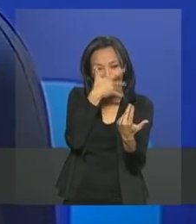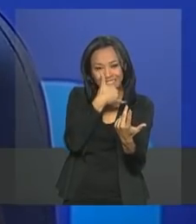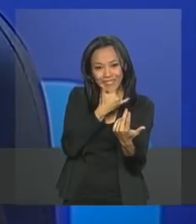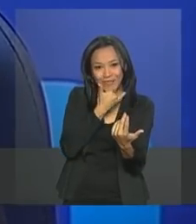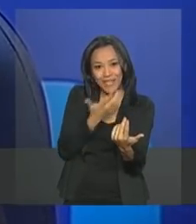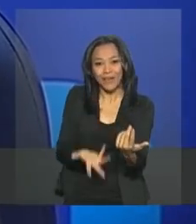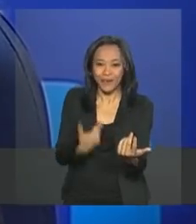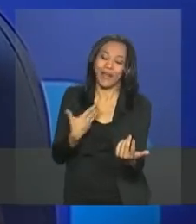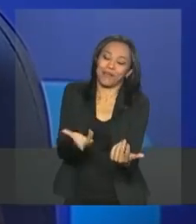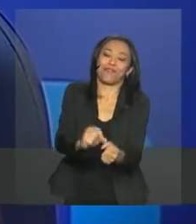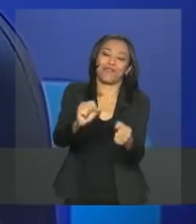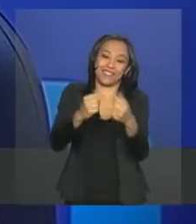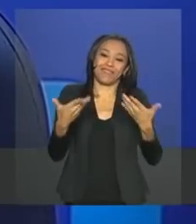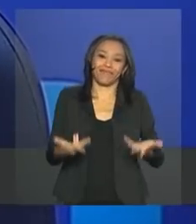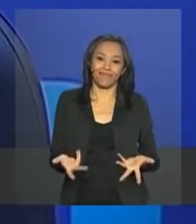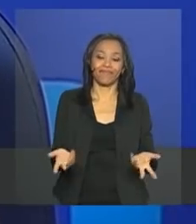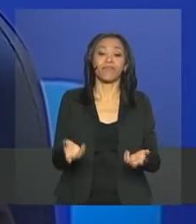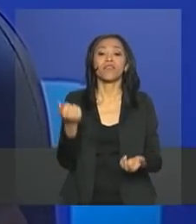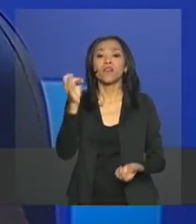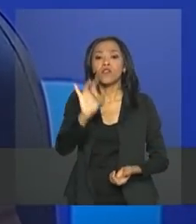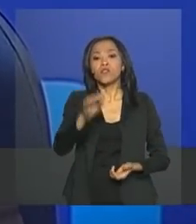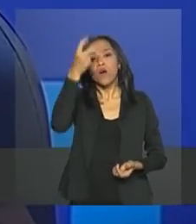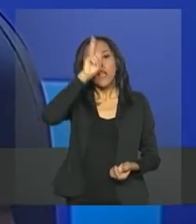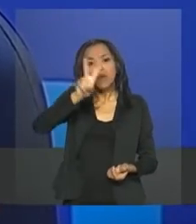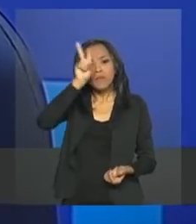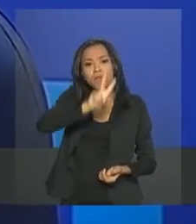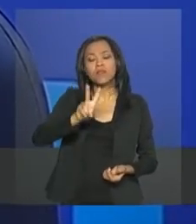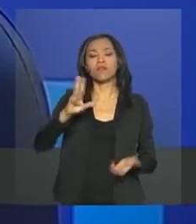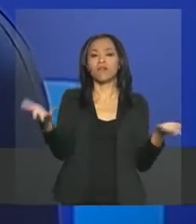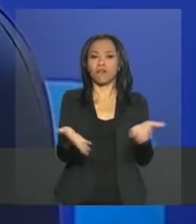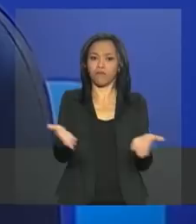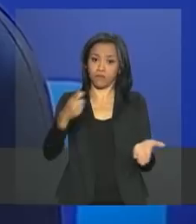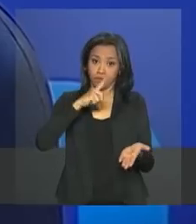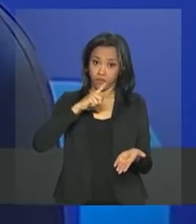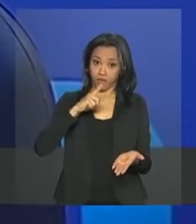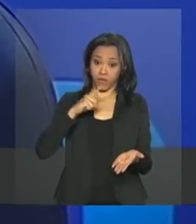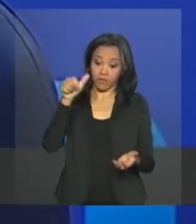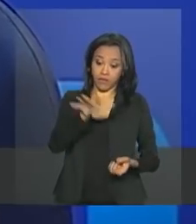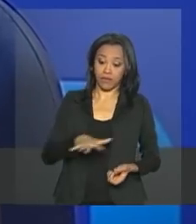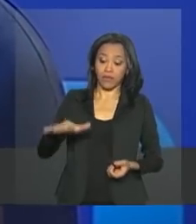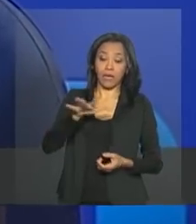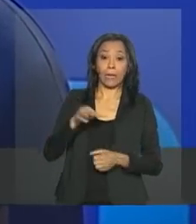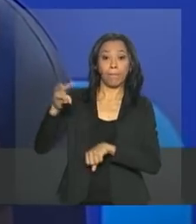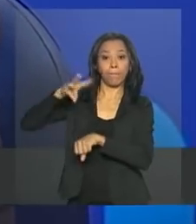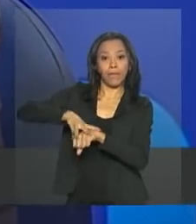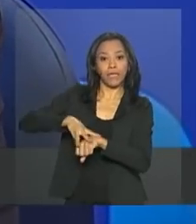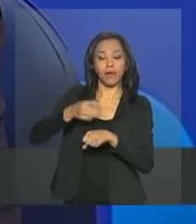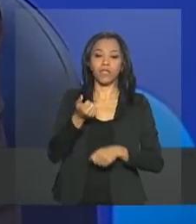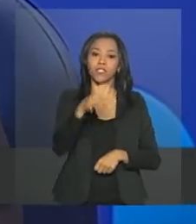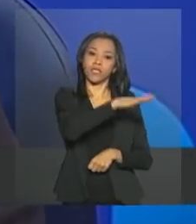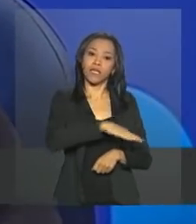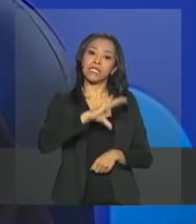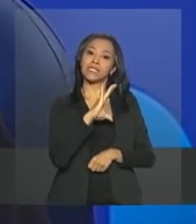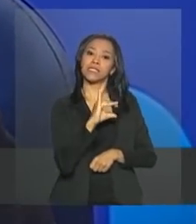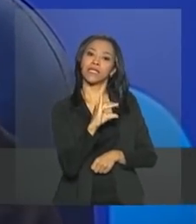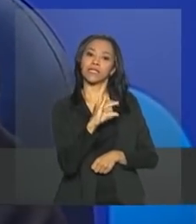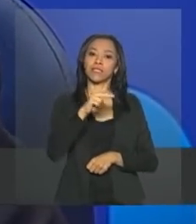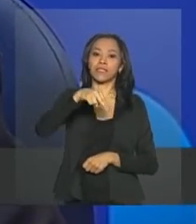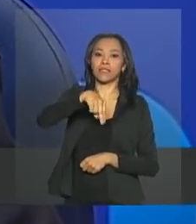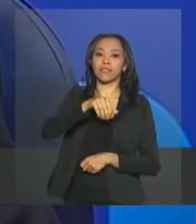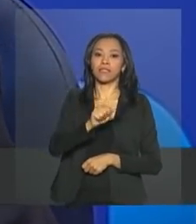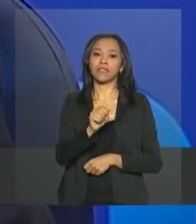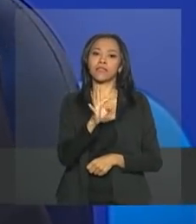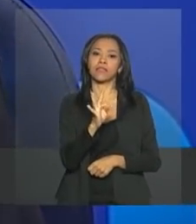né apenas relembrando nós tivemos hoje a área de matemática ea área de ciências da natureza né